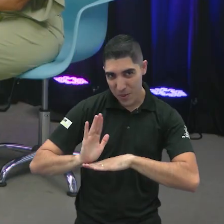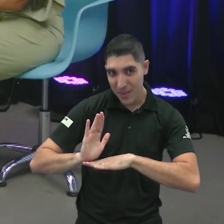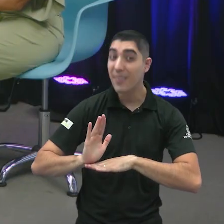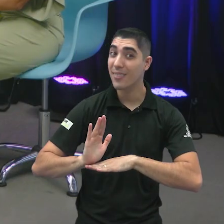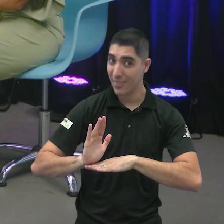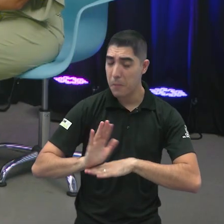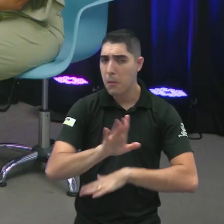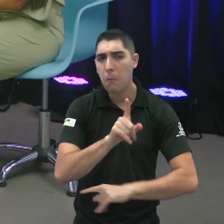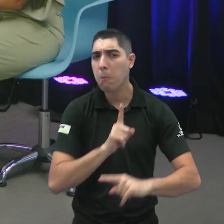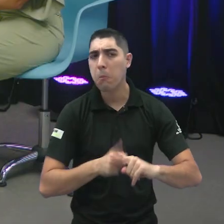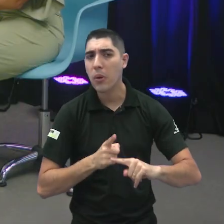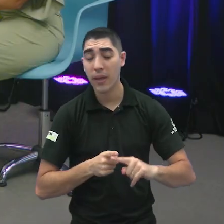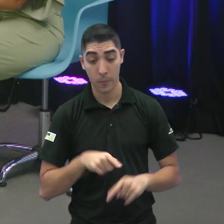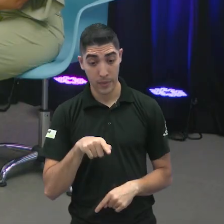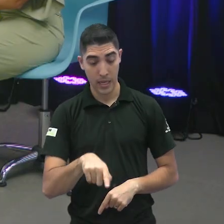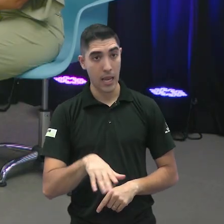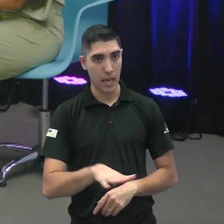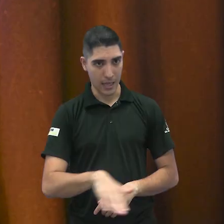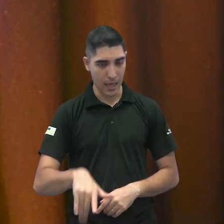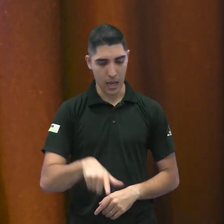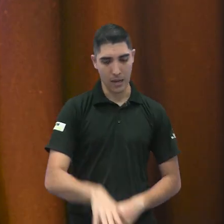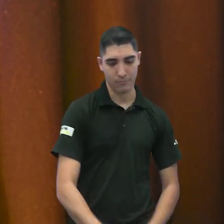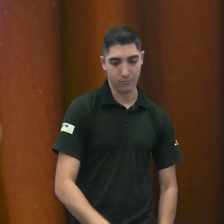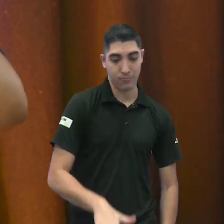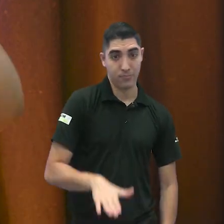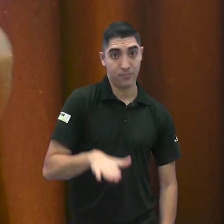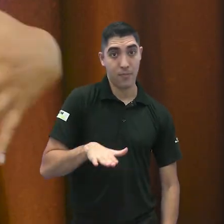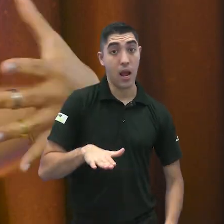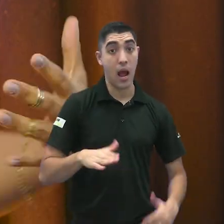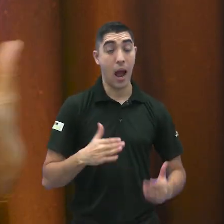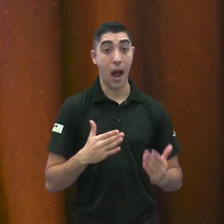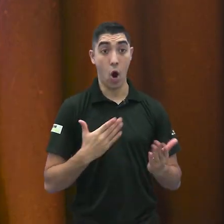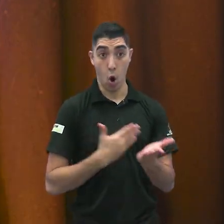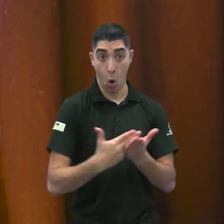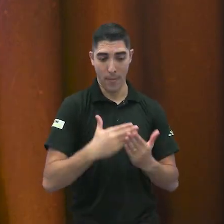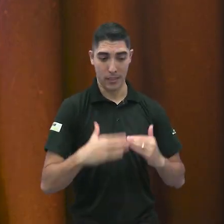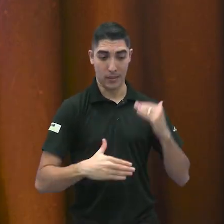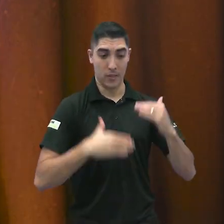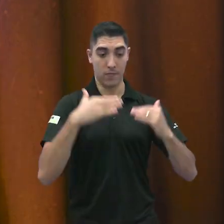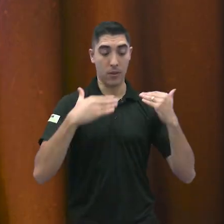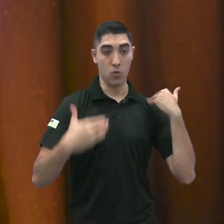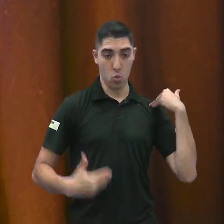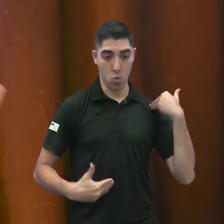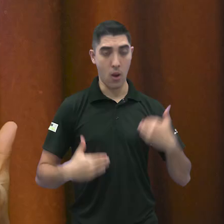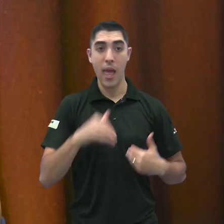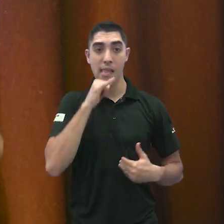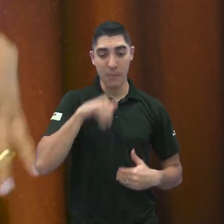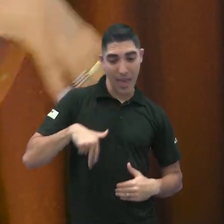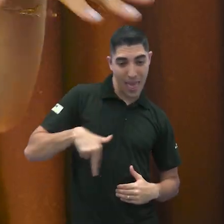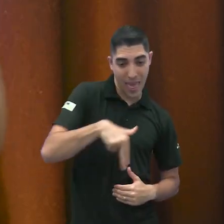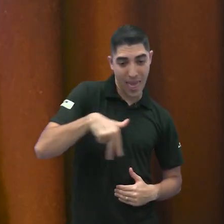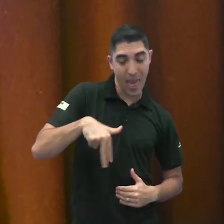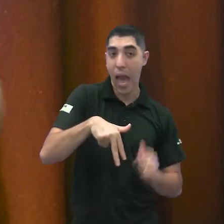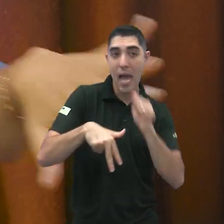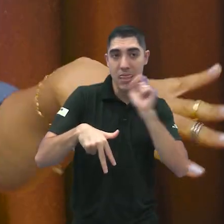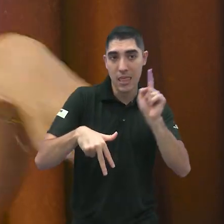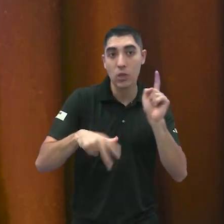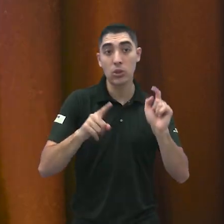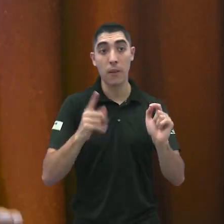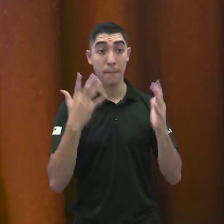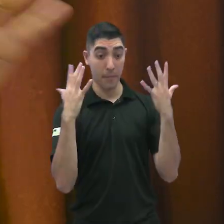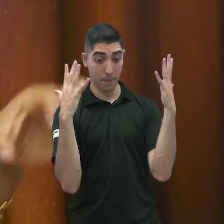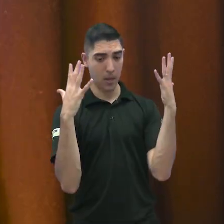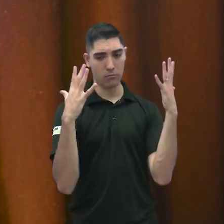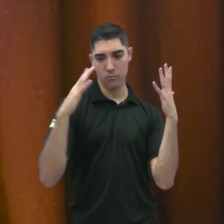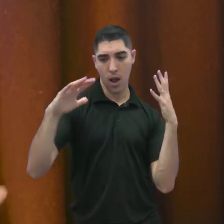quê? Quando a criança ela cresce um pouquinho mais, o desenvolvimento vem para essa área da torácica aqui. Então, a criança ela ainda não anda, mas ela já tem a parte